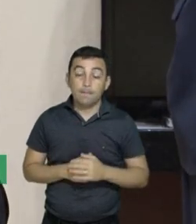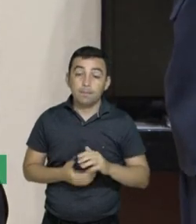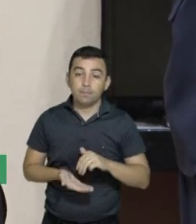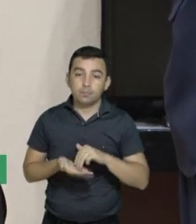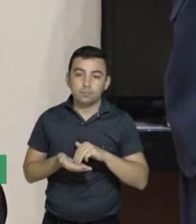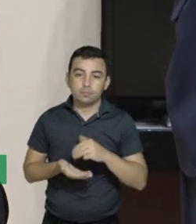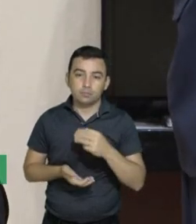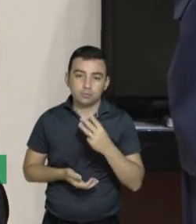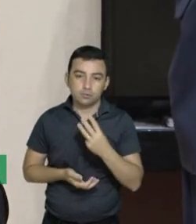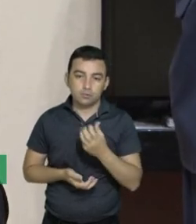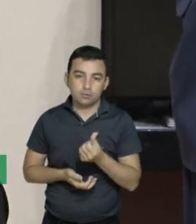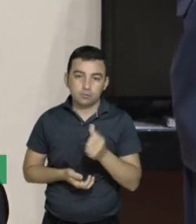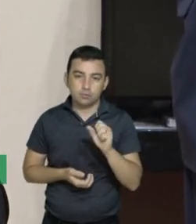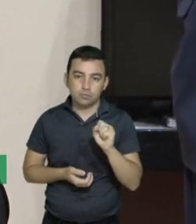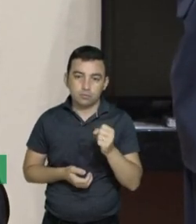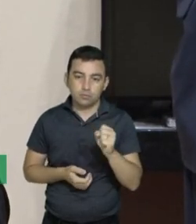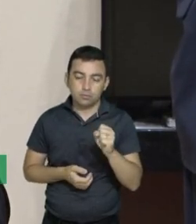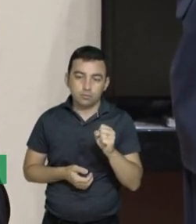368/2023